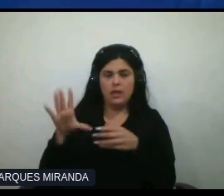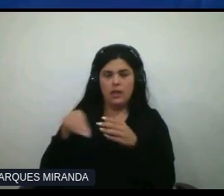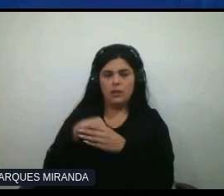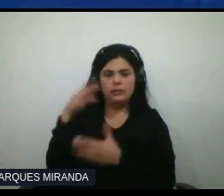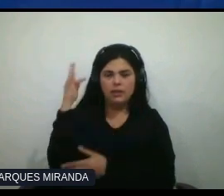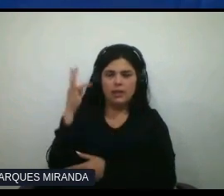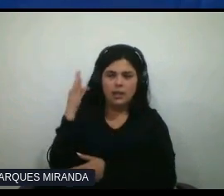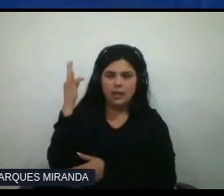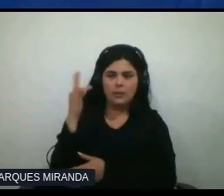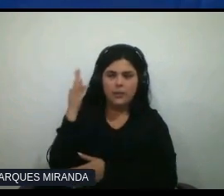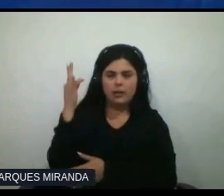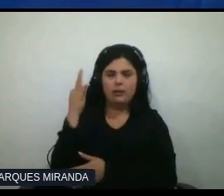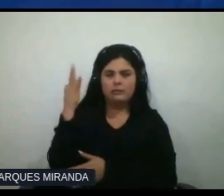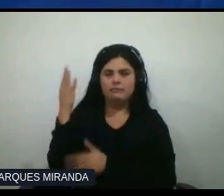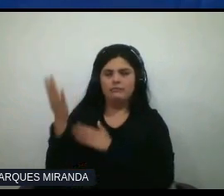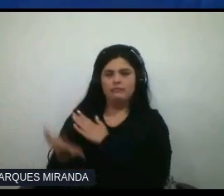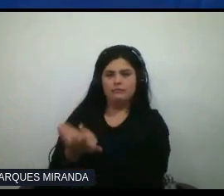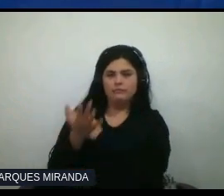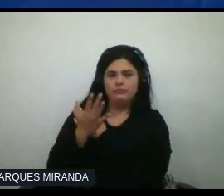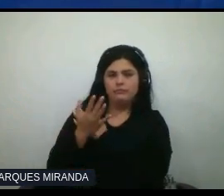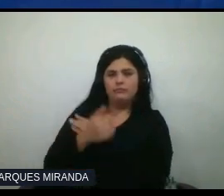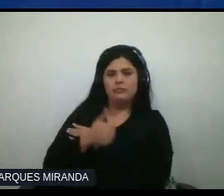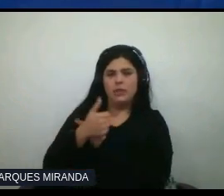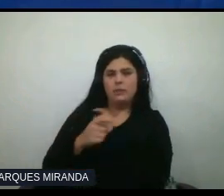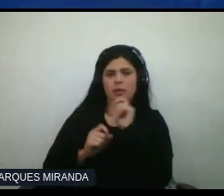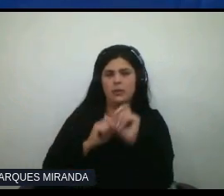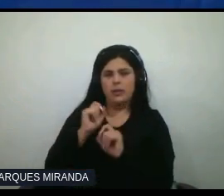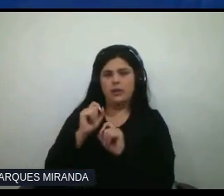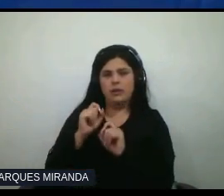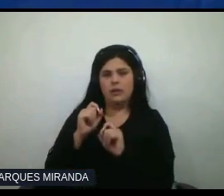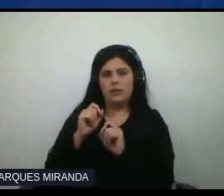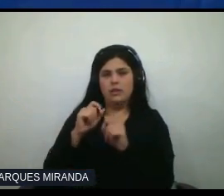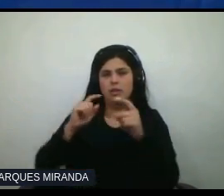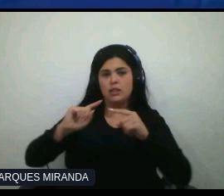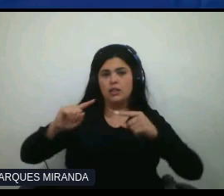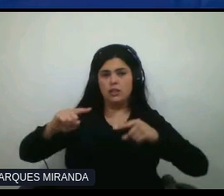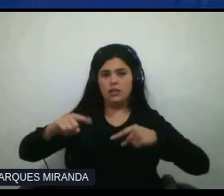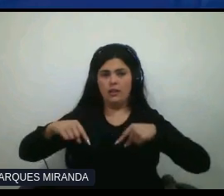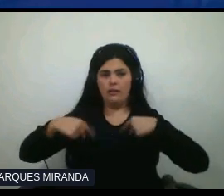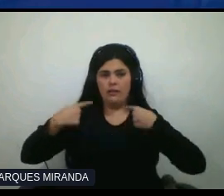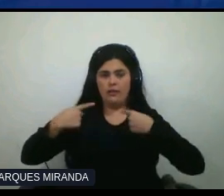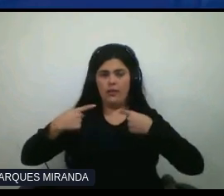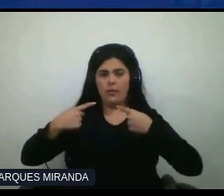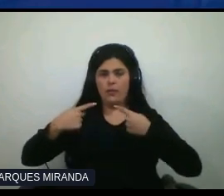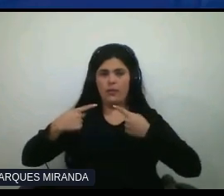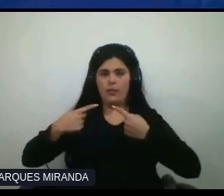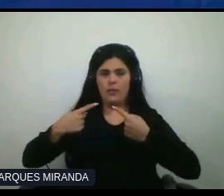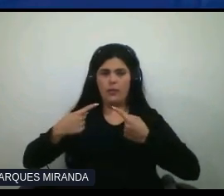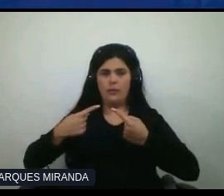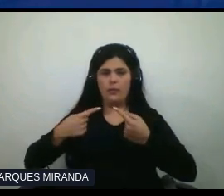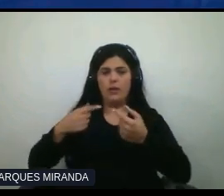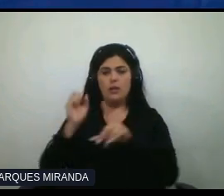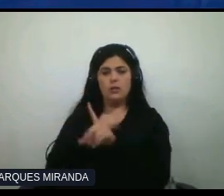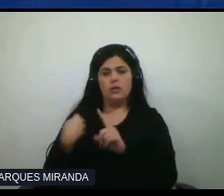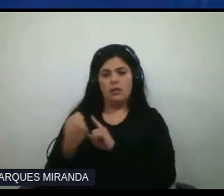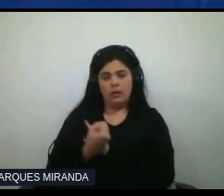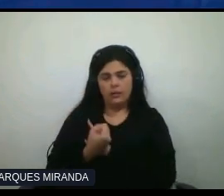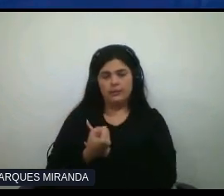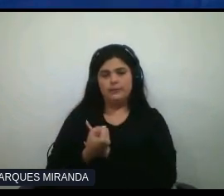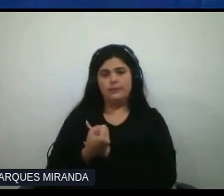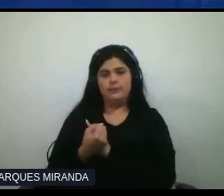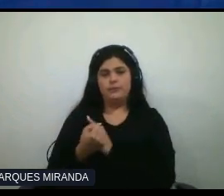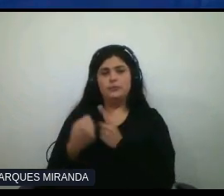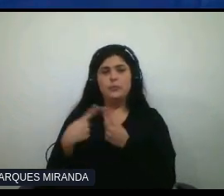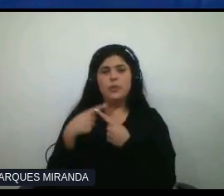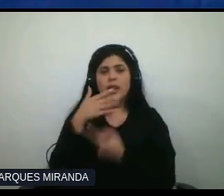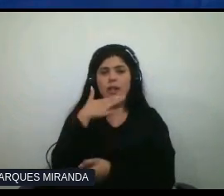terapia cognitiva. Então, primeiro que fala ali, que são os desafios que a gente começa a enfrentar na sociedade. Porque na infância a